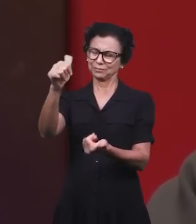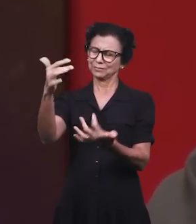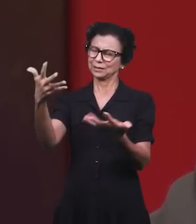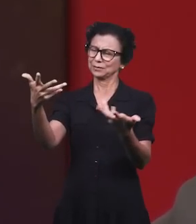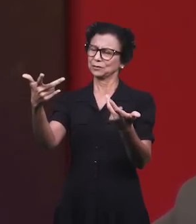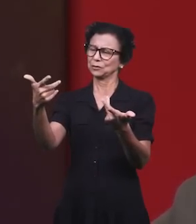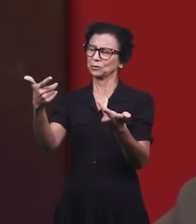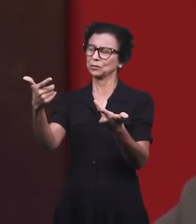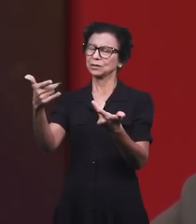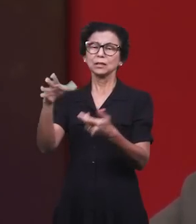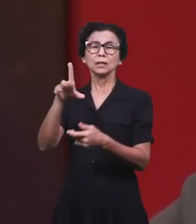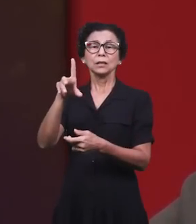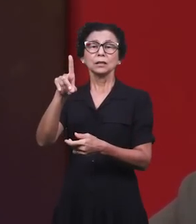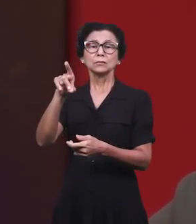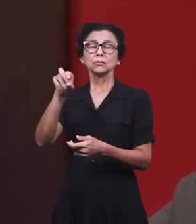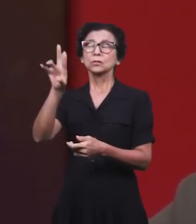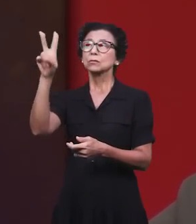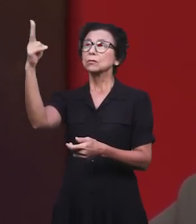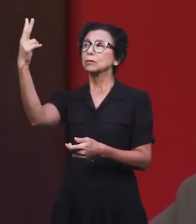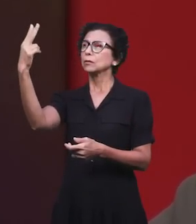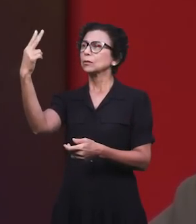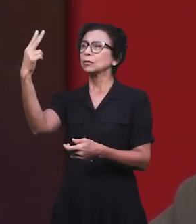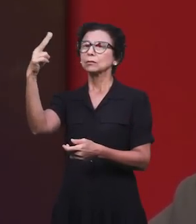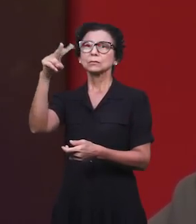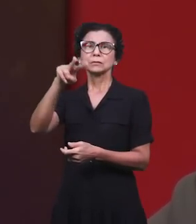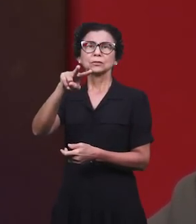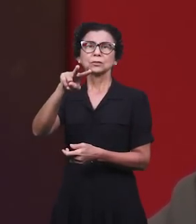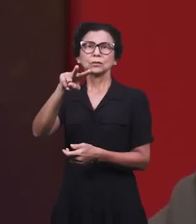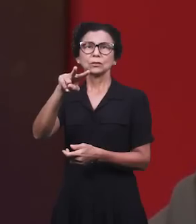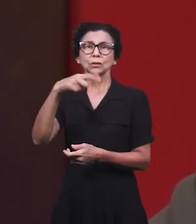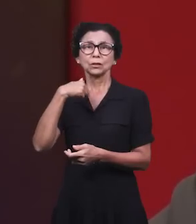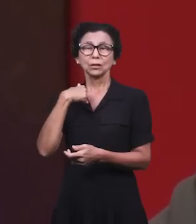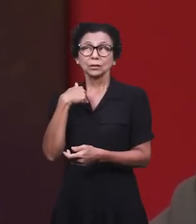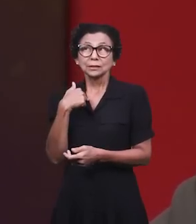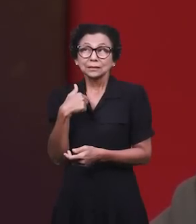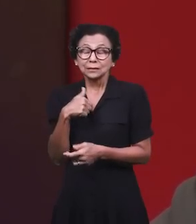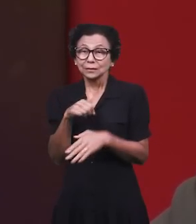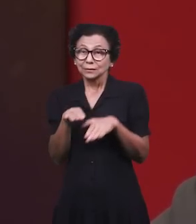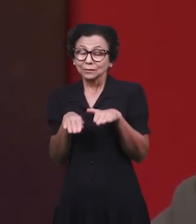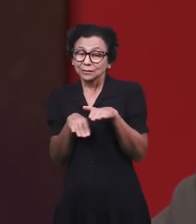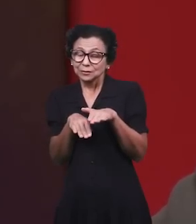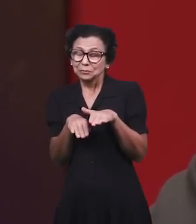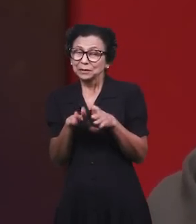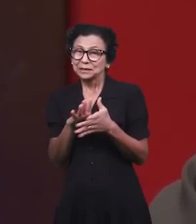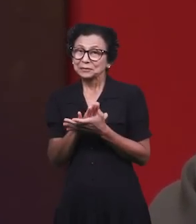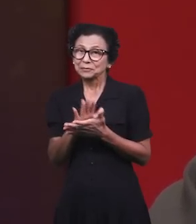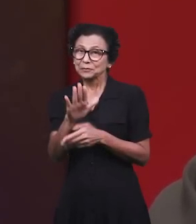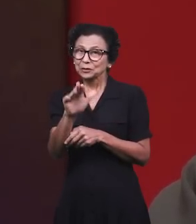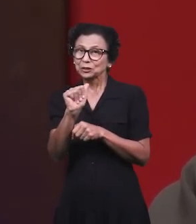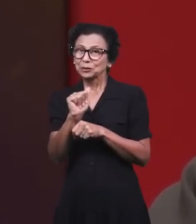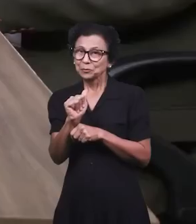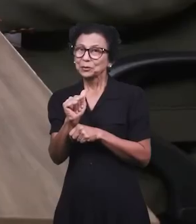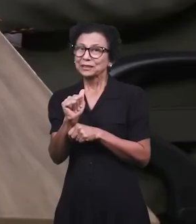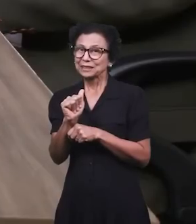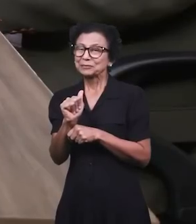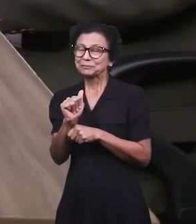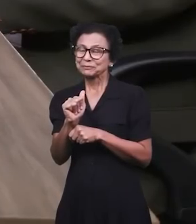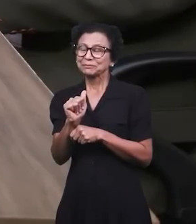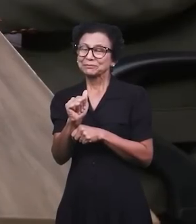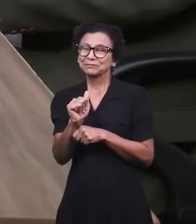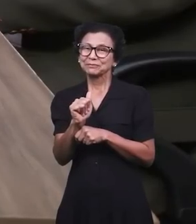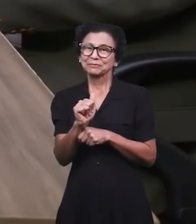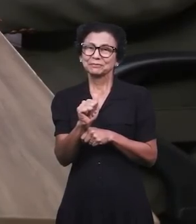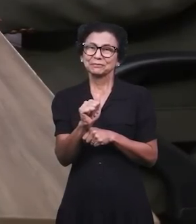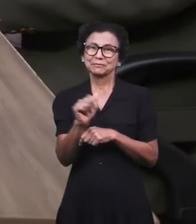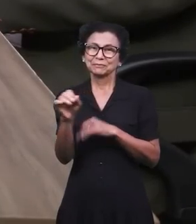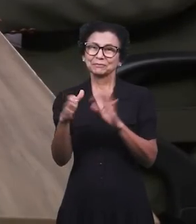nós, tão pequenos, né, mas que foi capaz de nos colocar na sua presença, né? E dentro desse